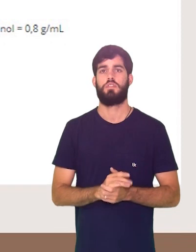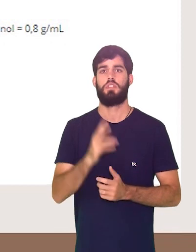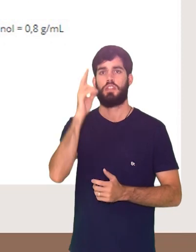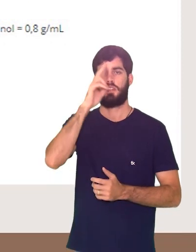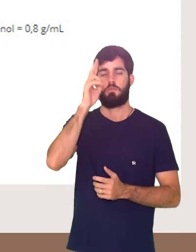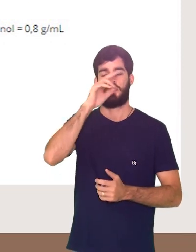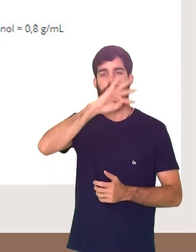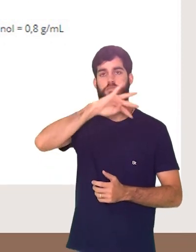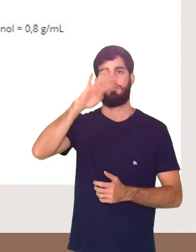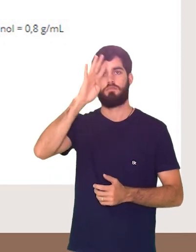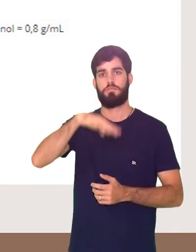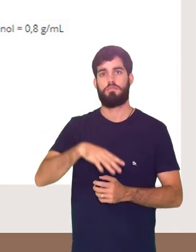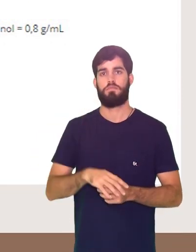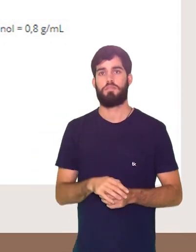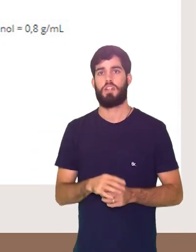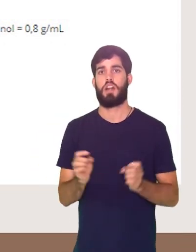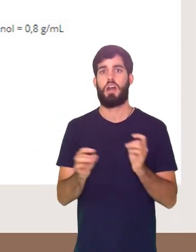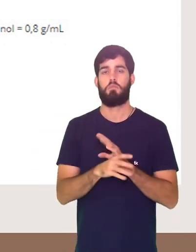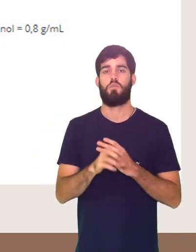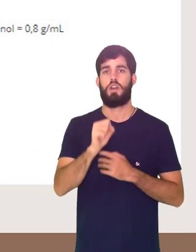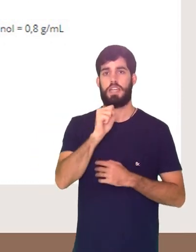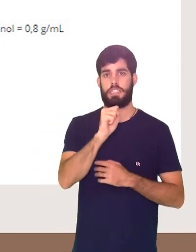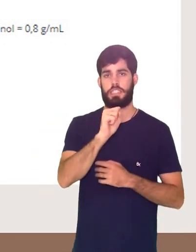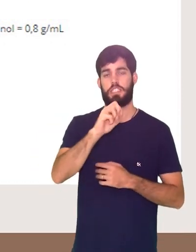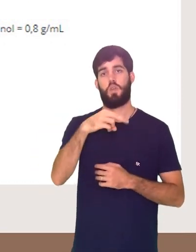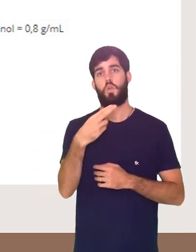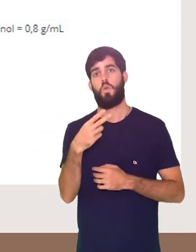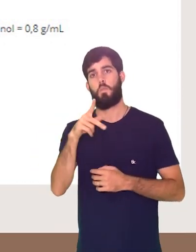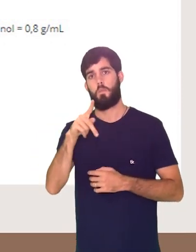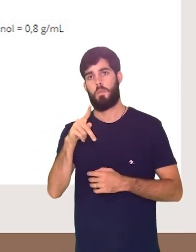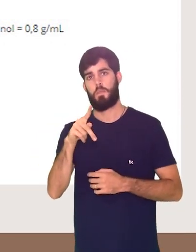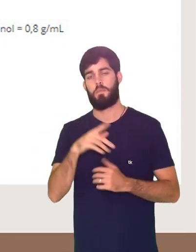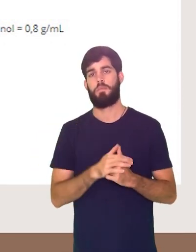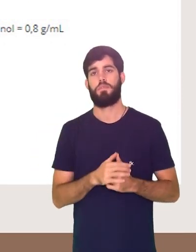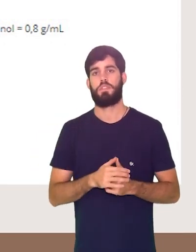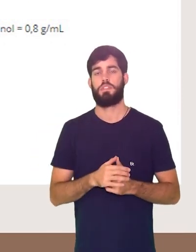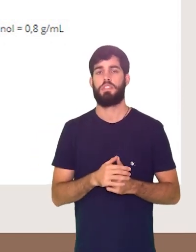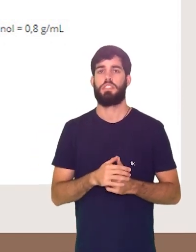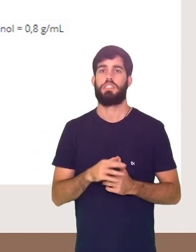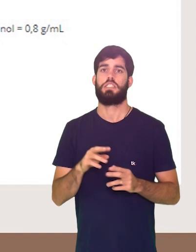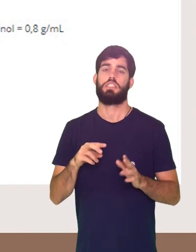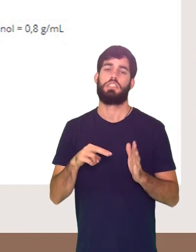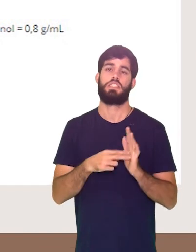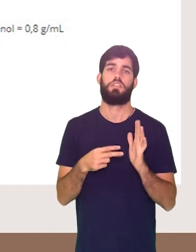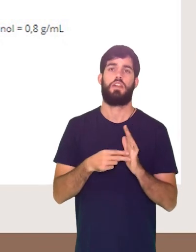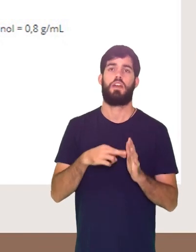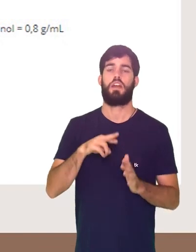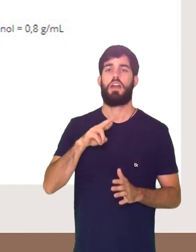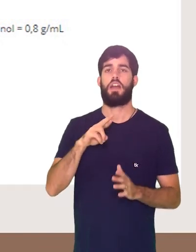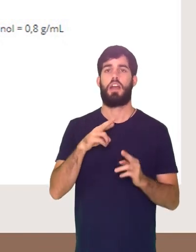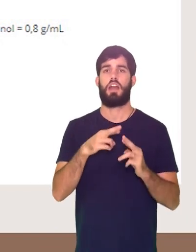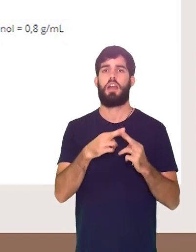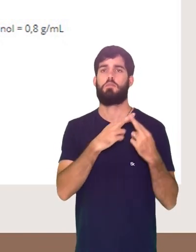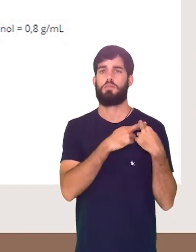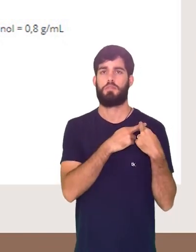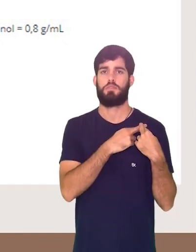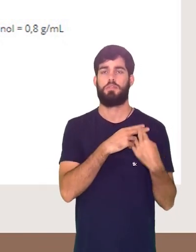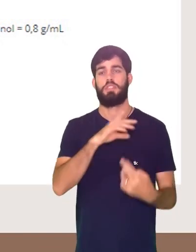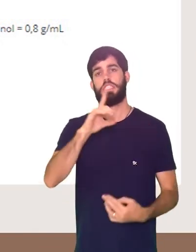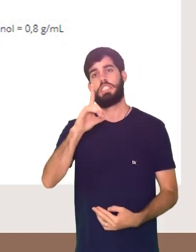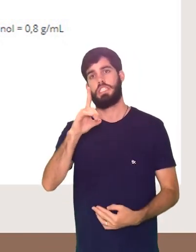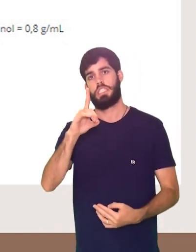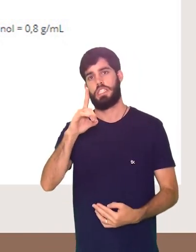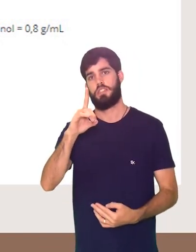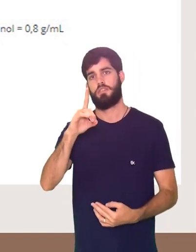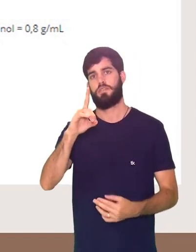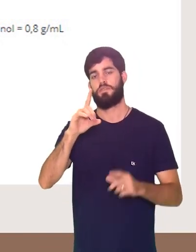periódica. Terminou em S ou P, se chama representativos. Terminou em D, se chama